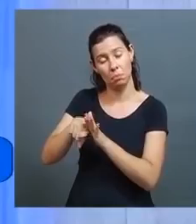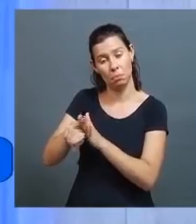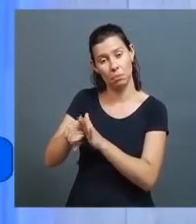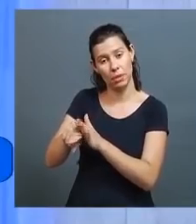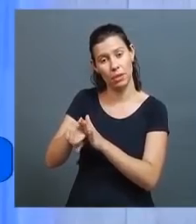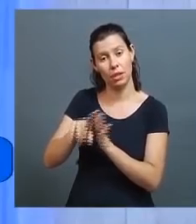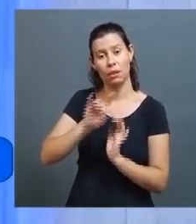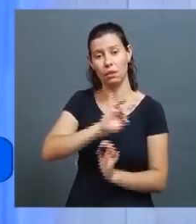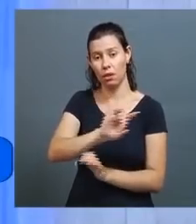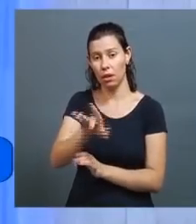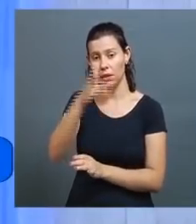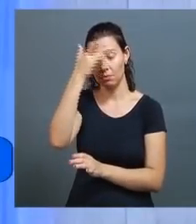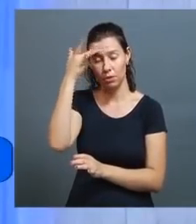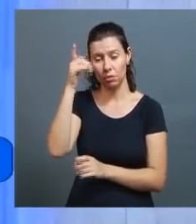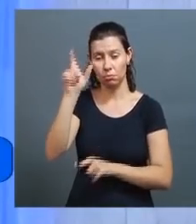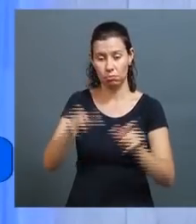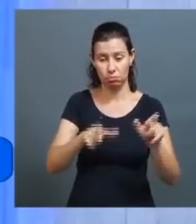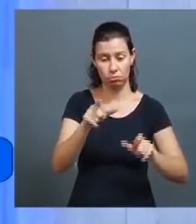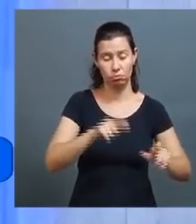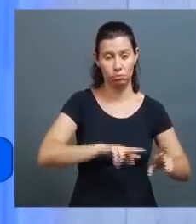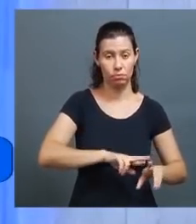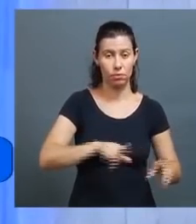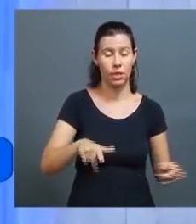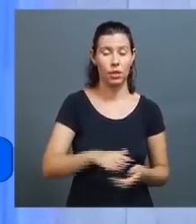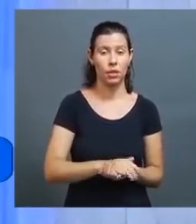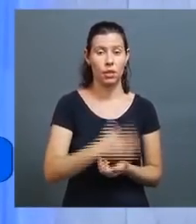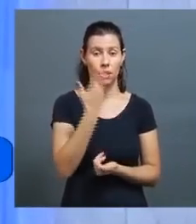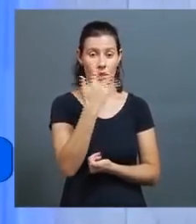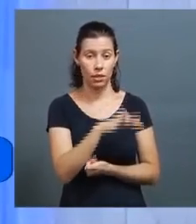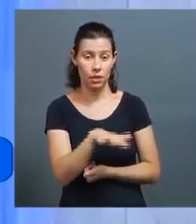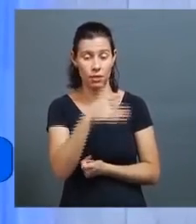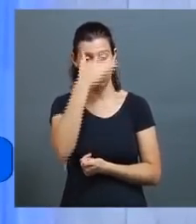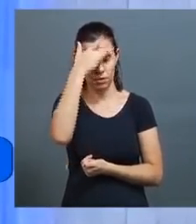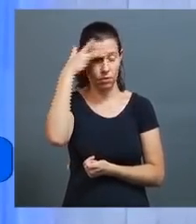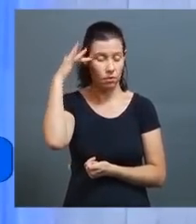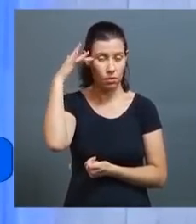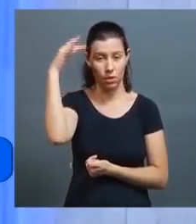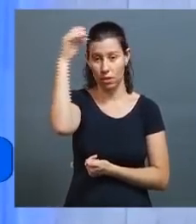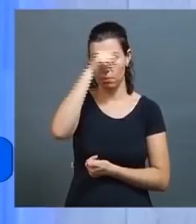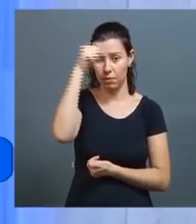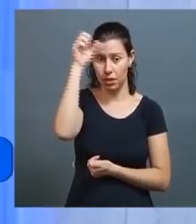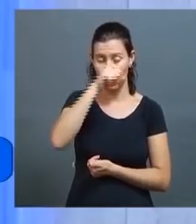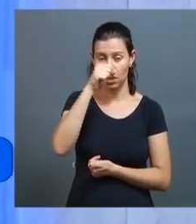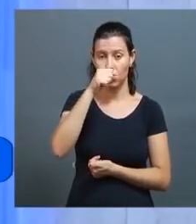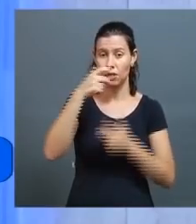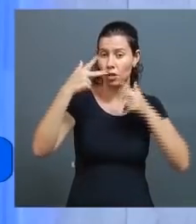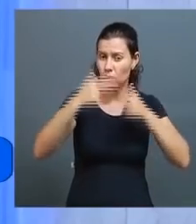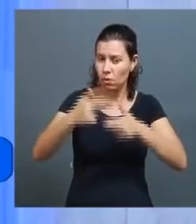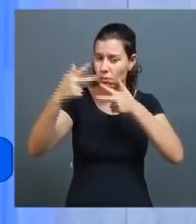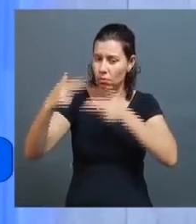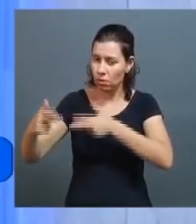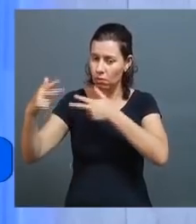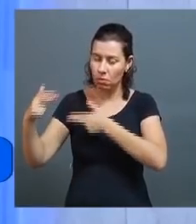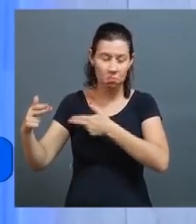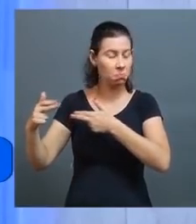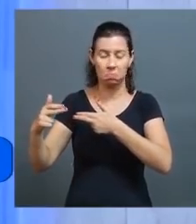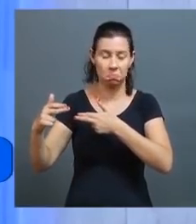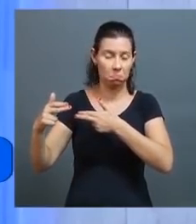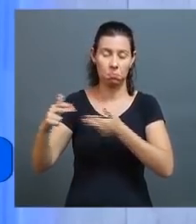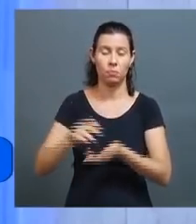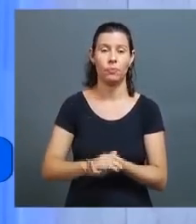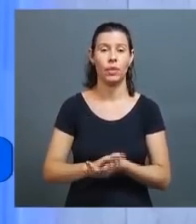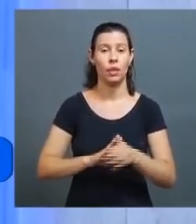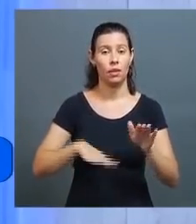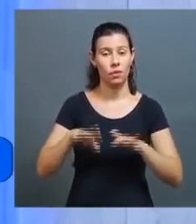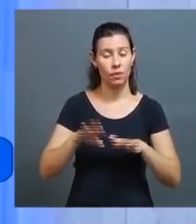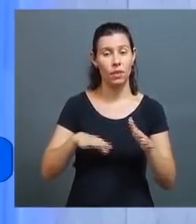porque cada caso é um caso. As crianças ou as pessoas, elas não aprendem pelo mesmo motivo. Às vezes elas podem apresentar